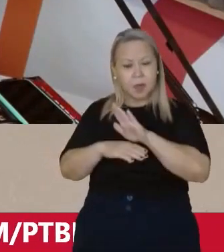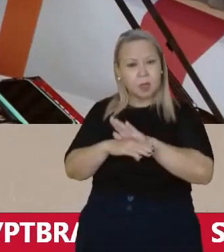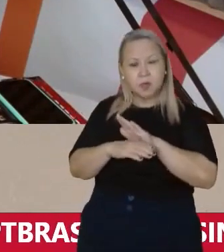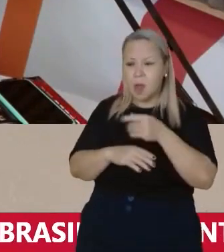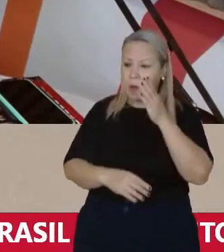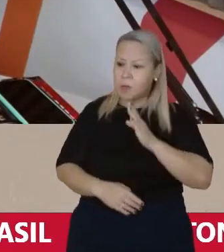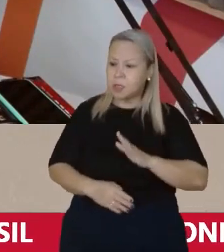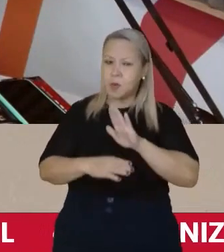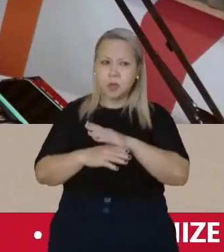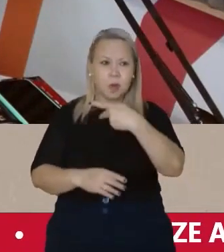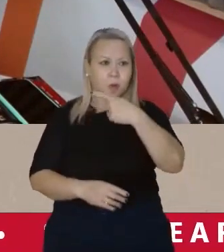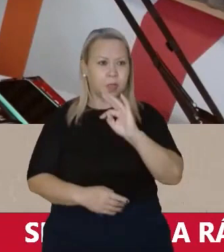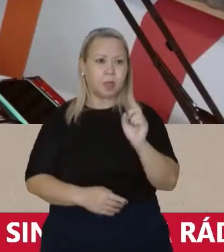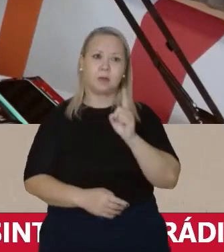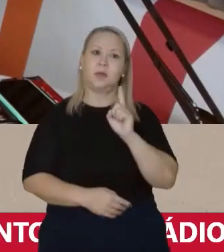PT para isso.